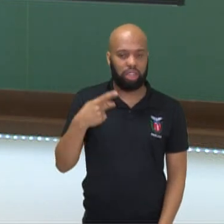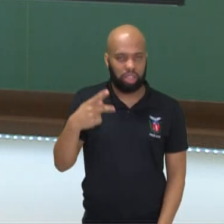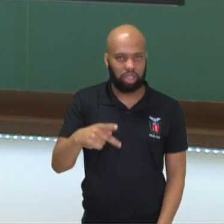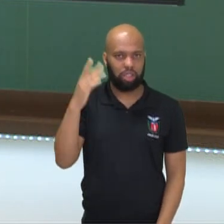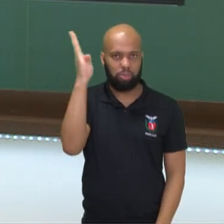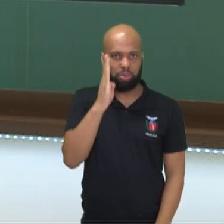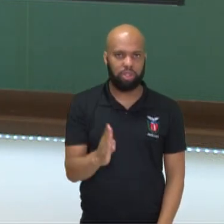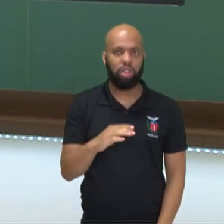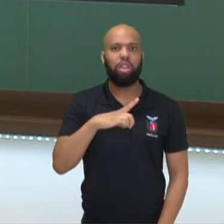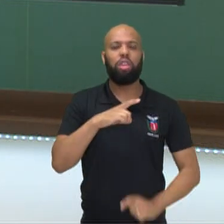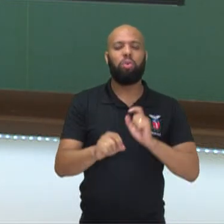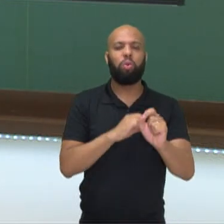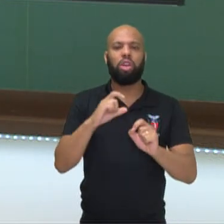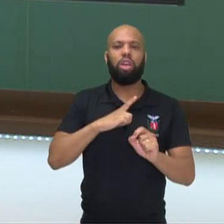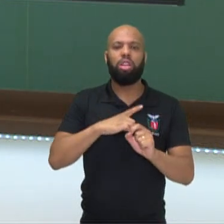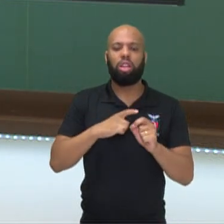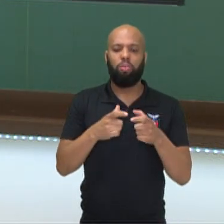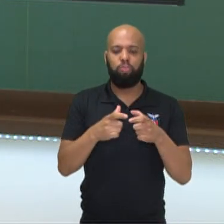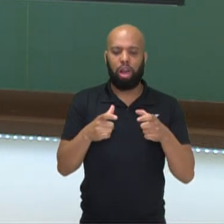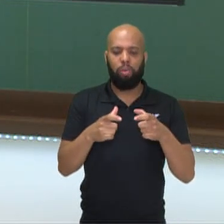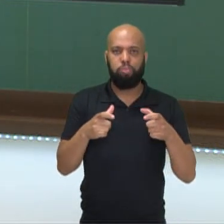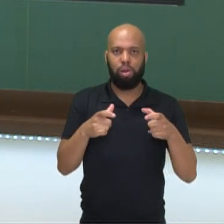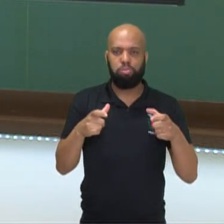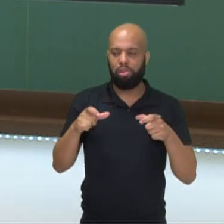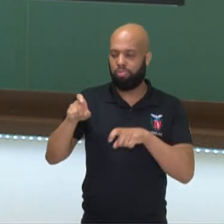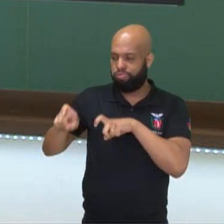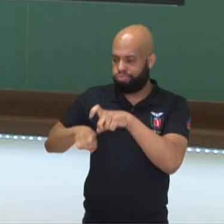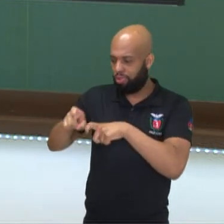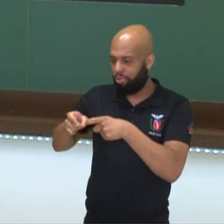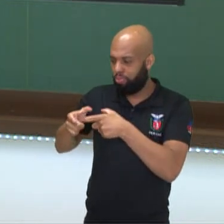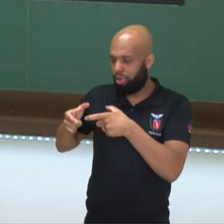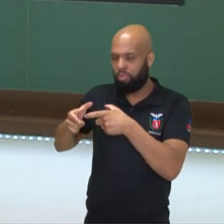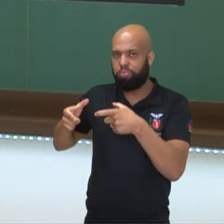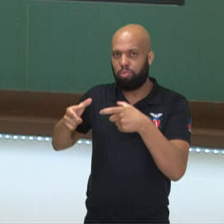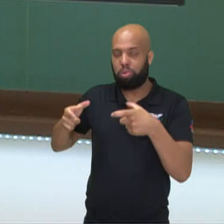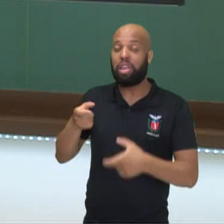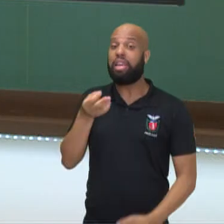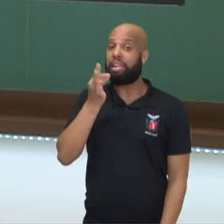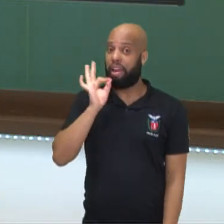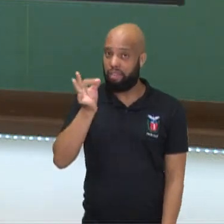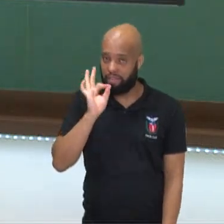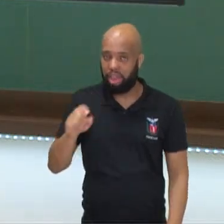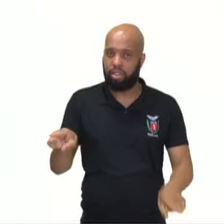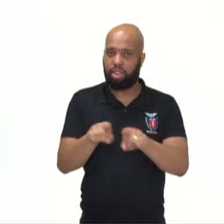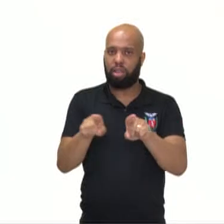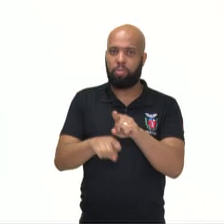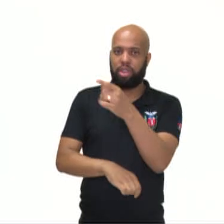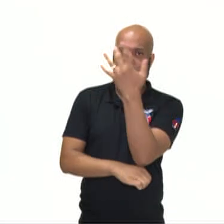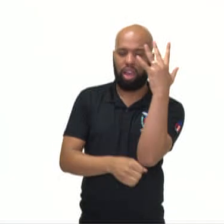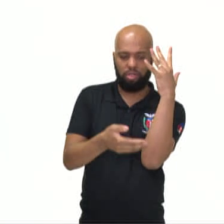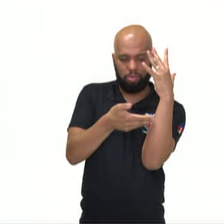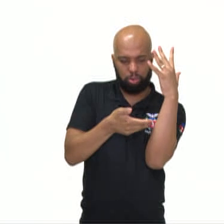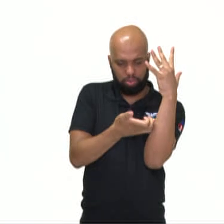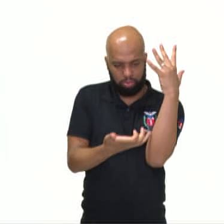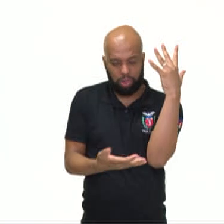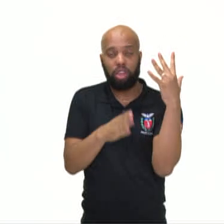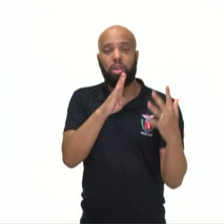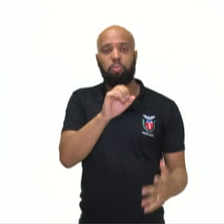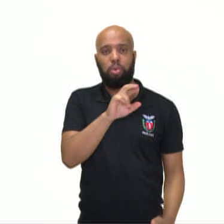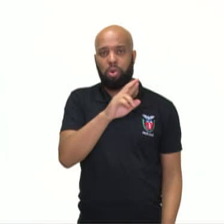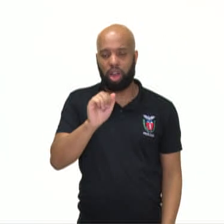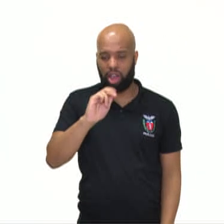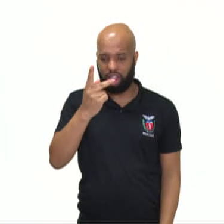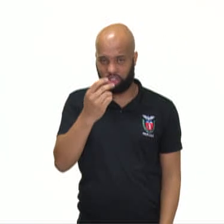você tem essa expansão da agricultura, café, borracha e outras culturas agrícolas. Então, essa expansão para o